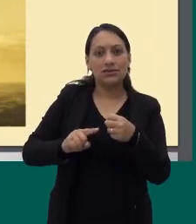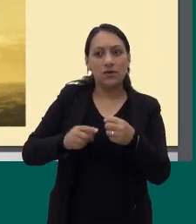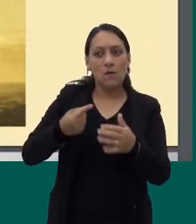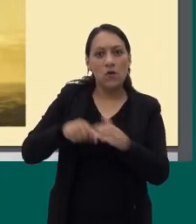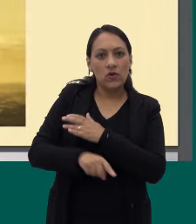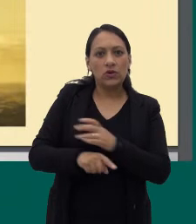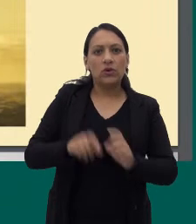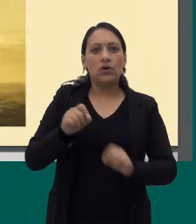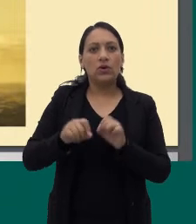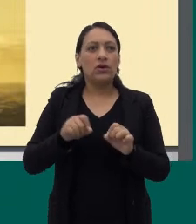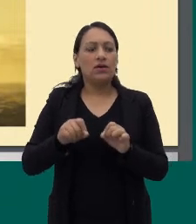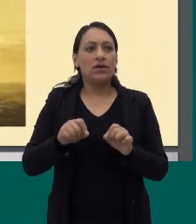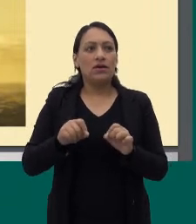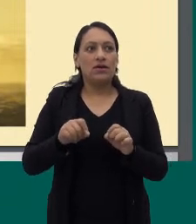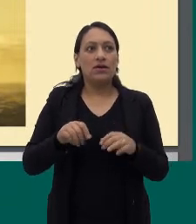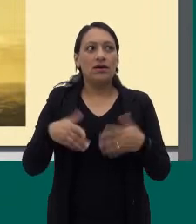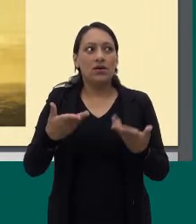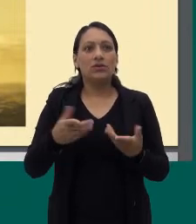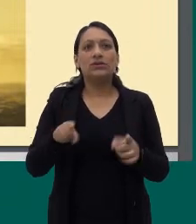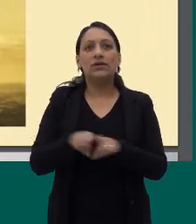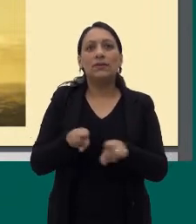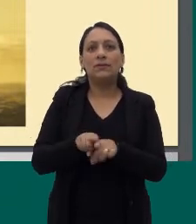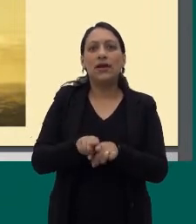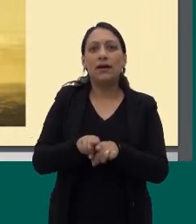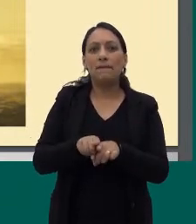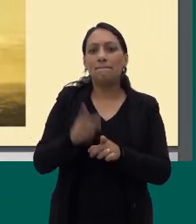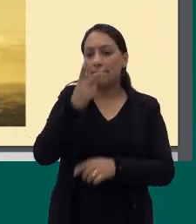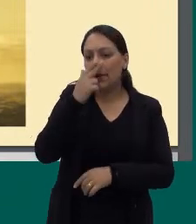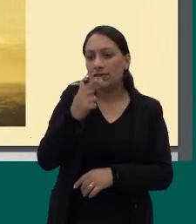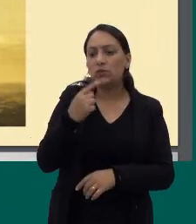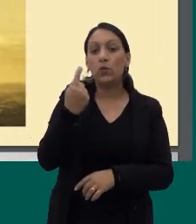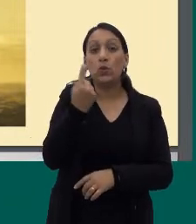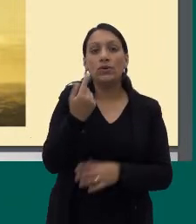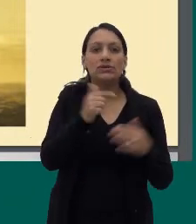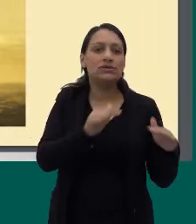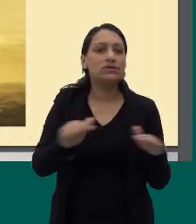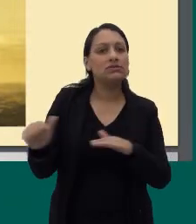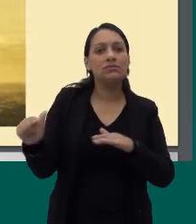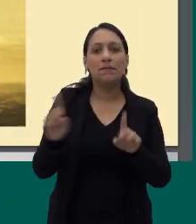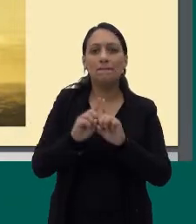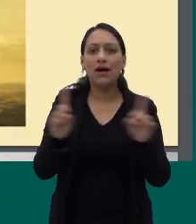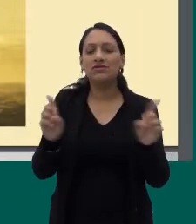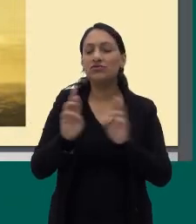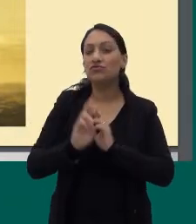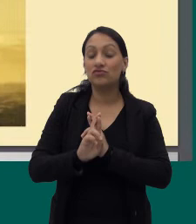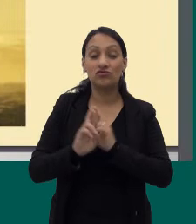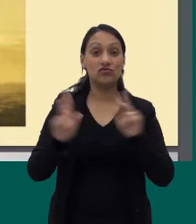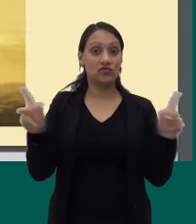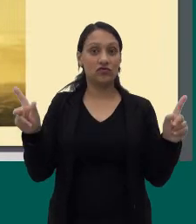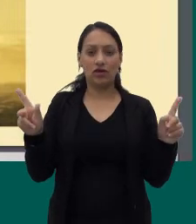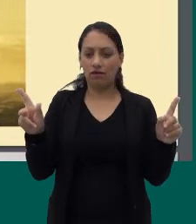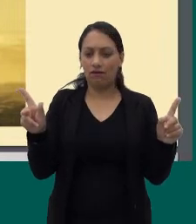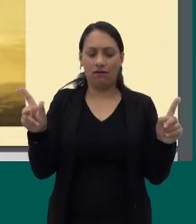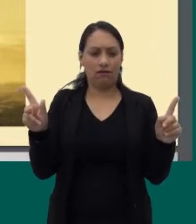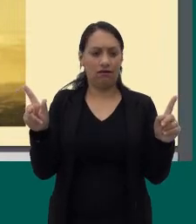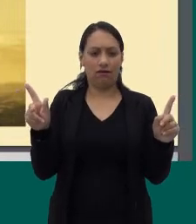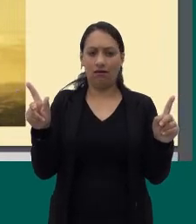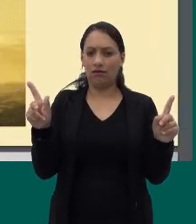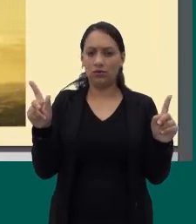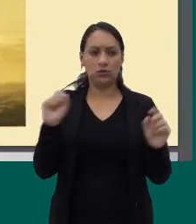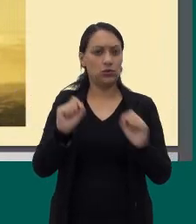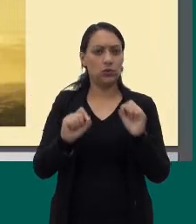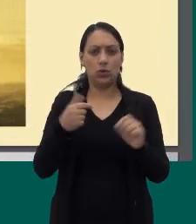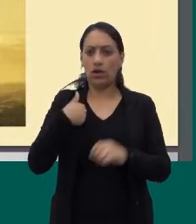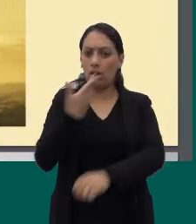sim. Ou quando eu vivo algo, mesmo que seja em uma semana, mas que é muito diferente né, do que